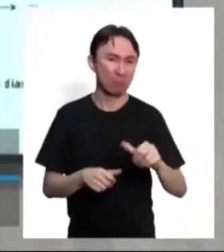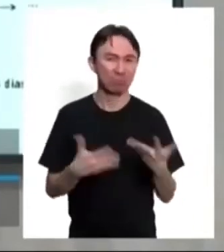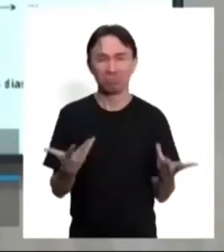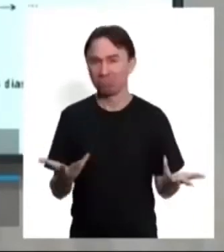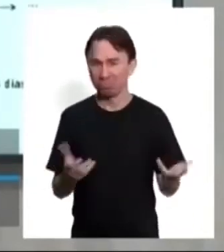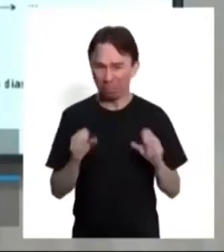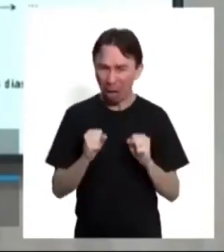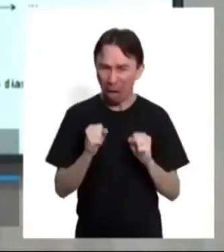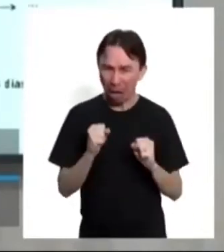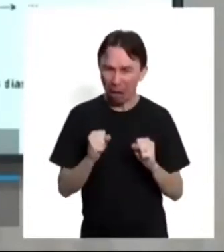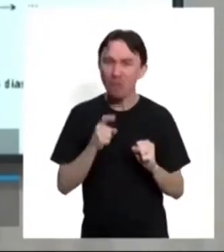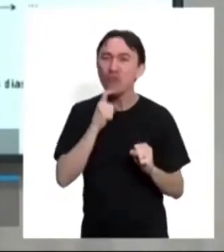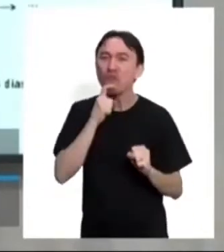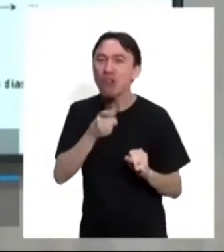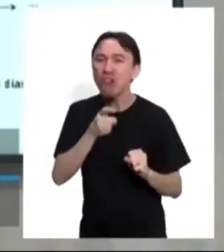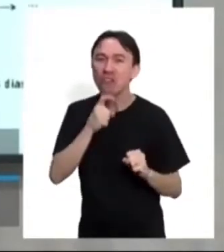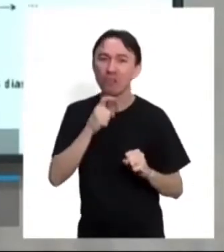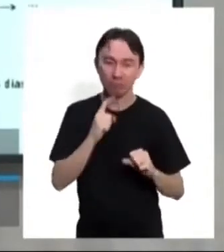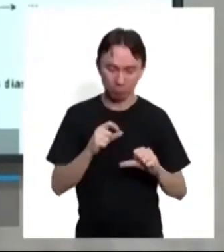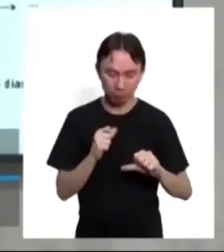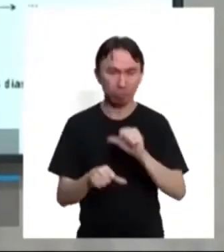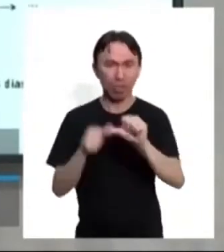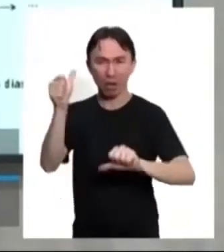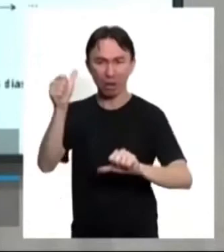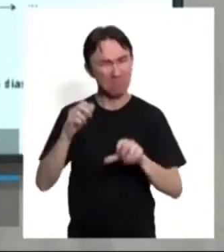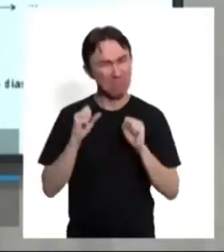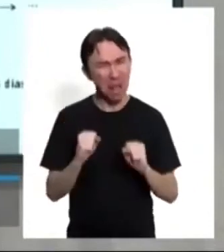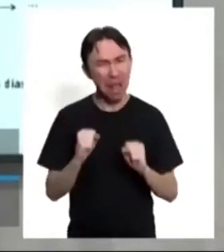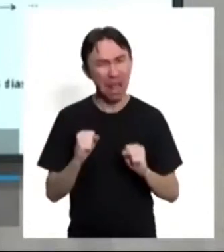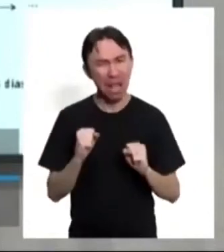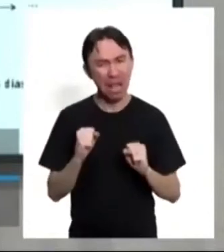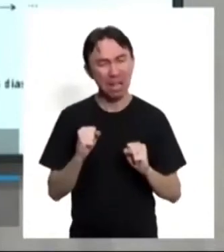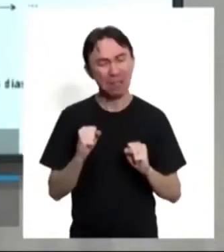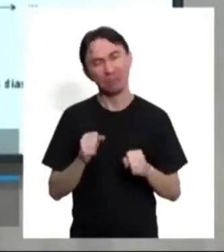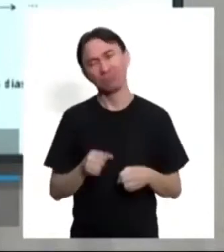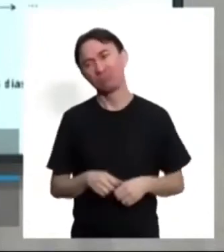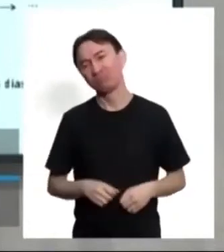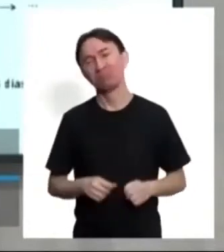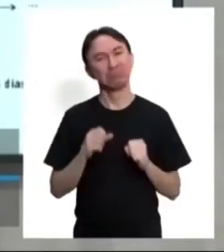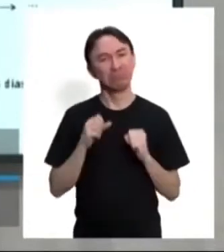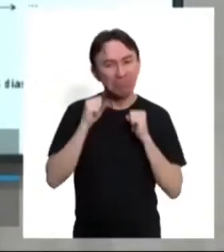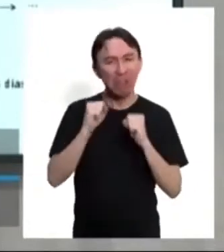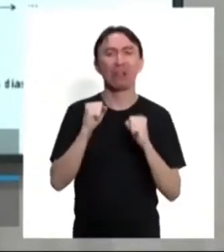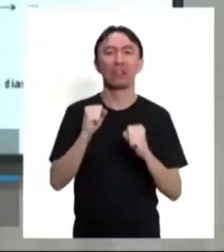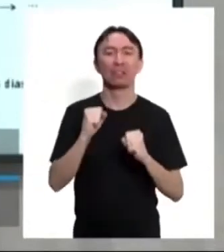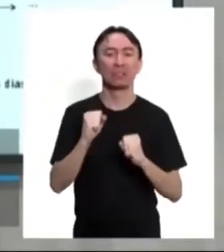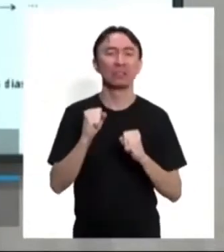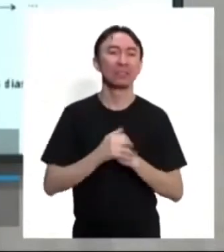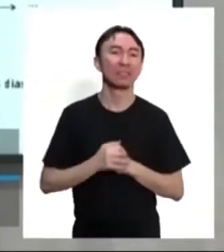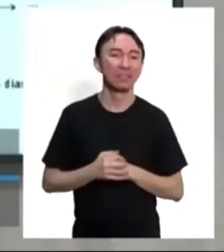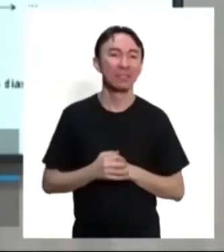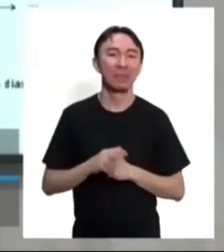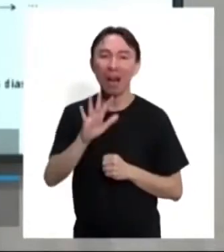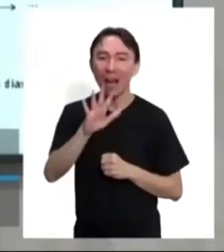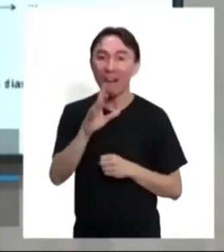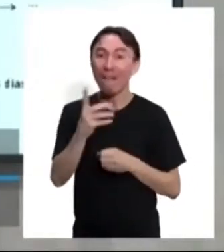Pode, pode. Aonde está o erro nos antigos filmes do Hulk? Ele não pode